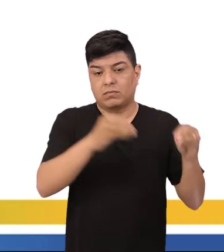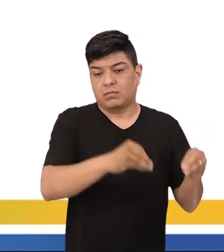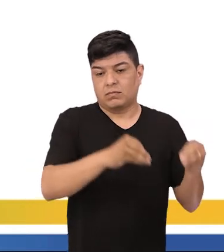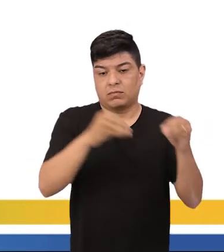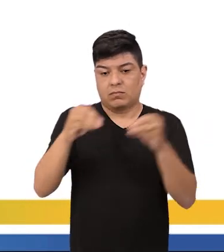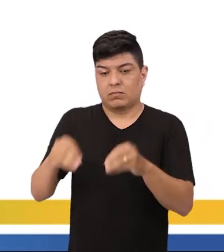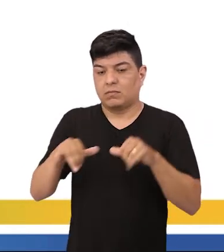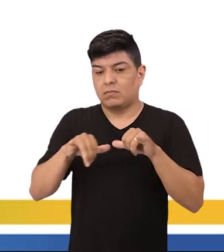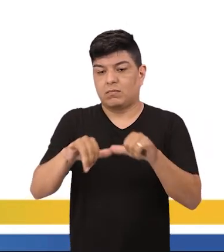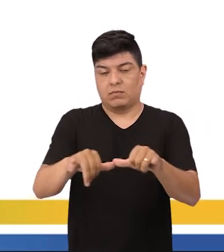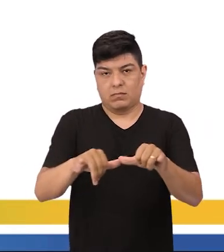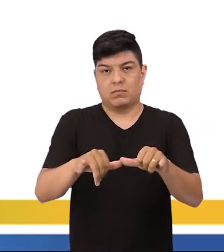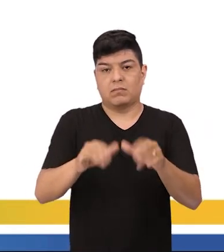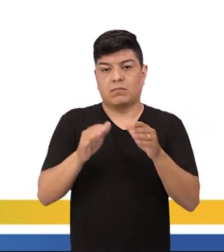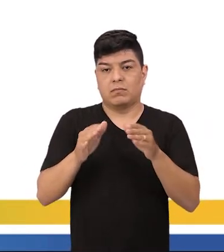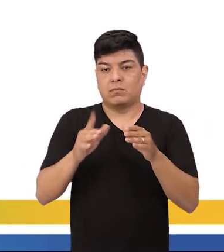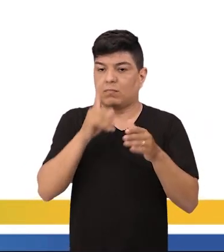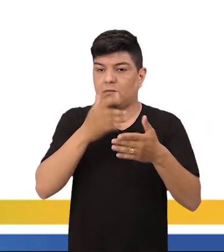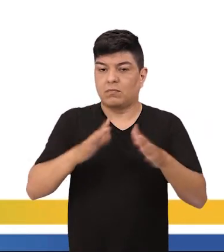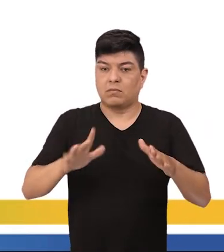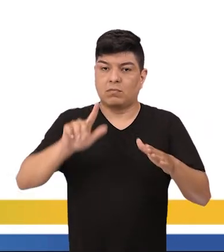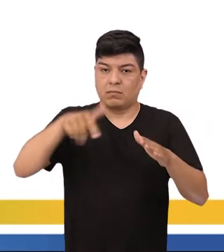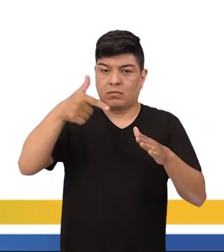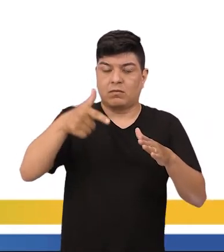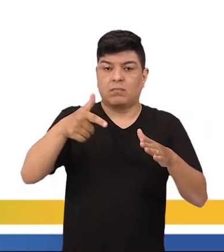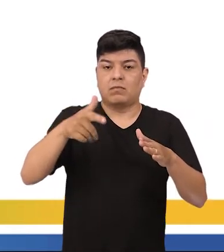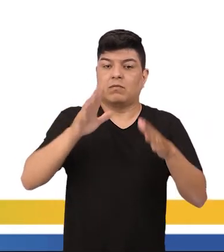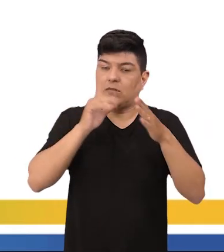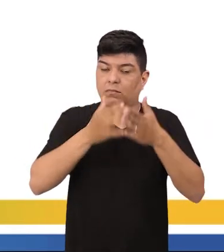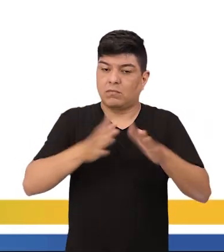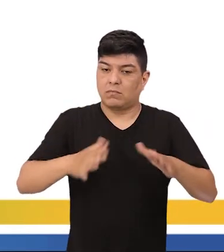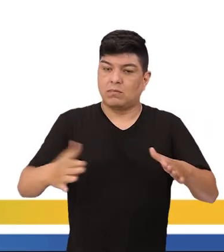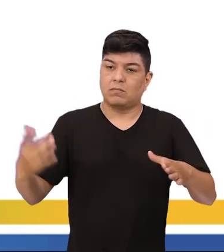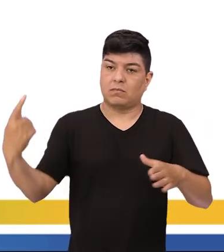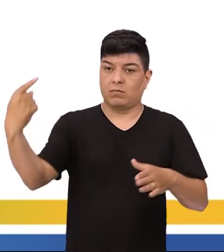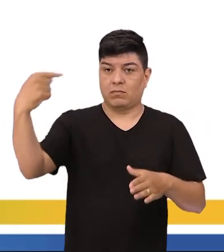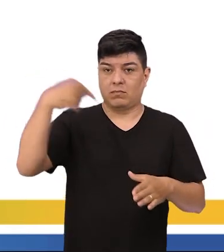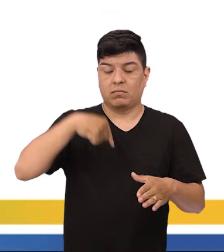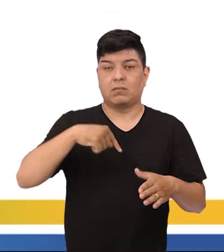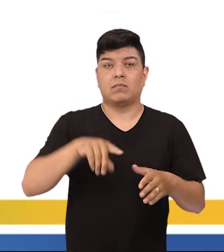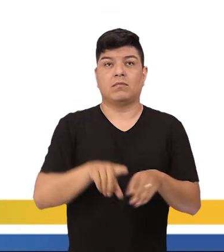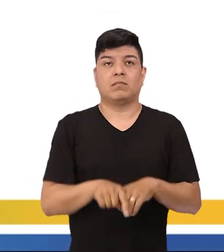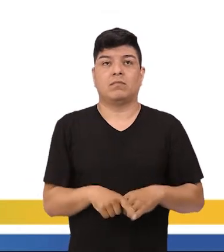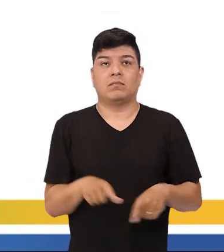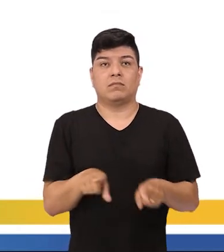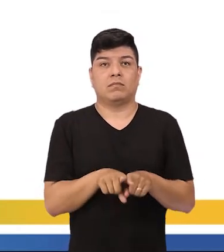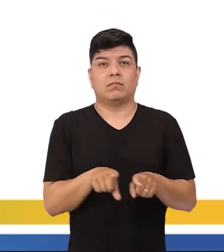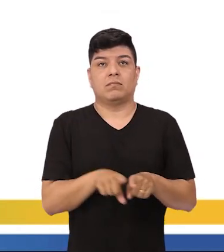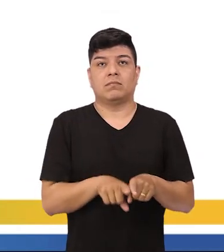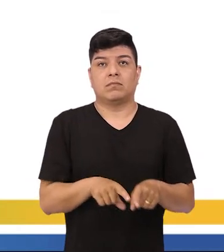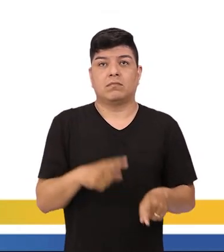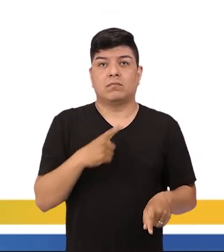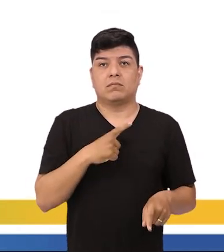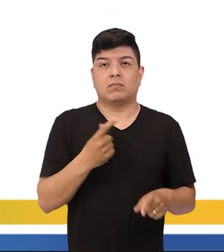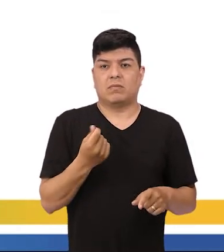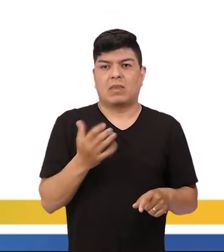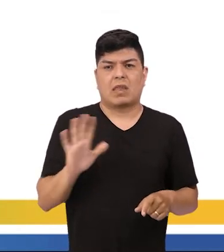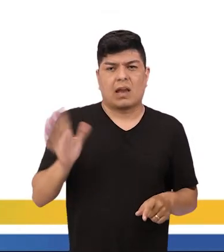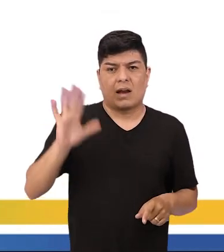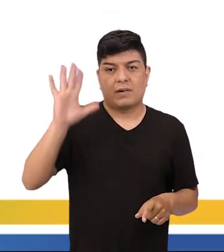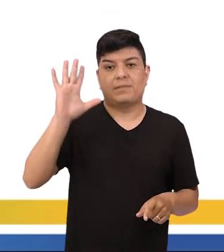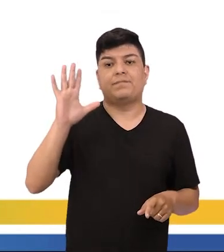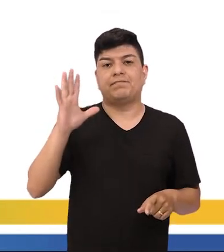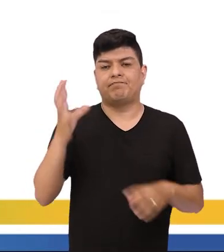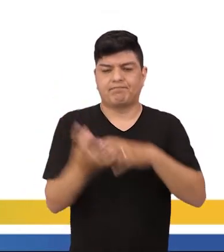deslocamento do comércio do Mediterrâneo para o Atlântico Norte, né? Sai de lá para cá. A questão dos altos preços